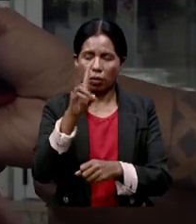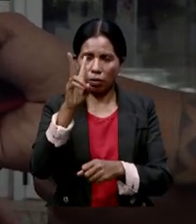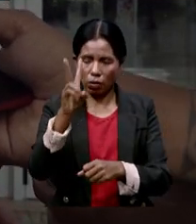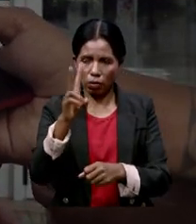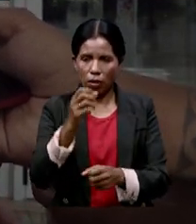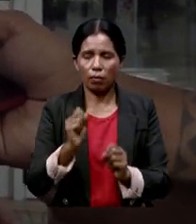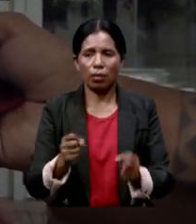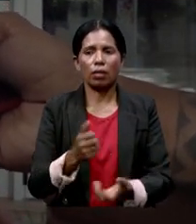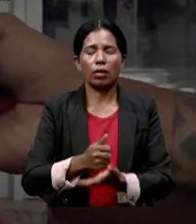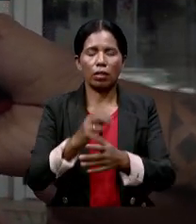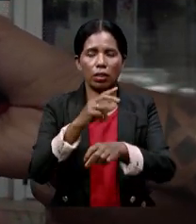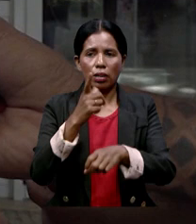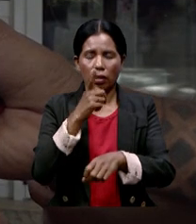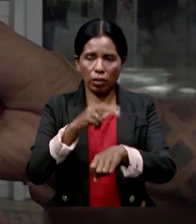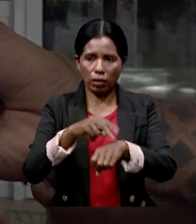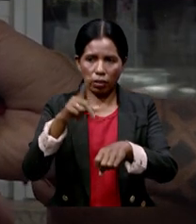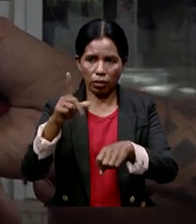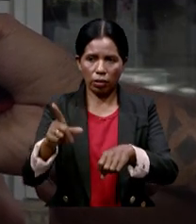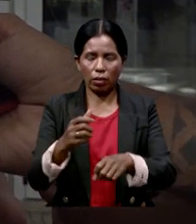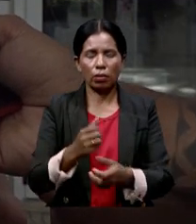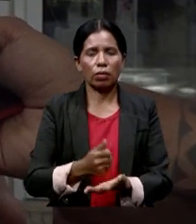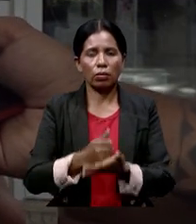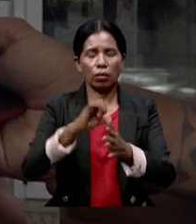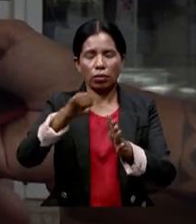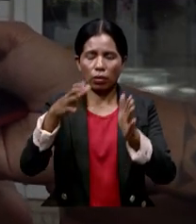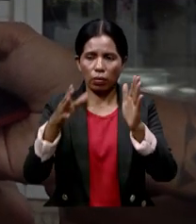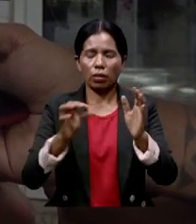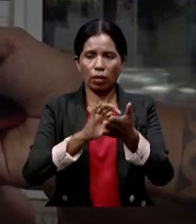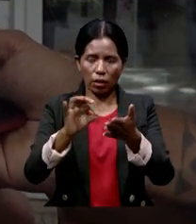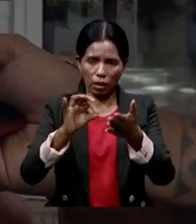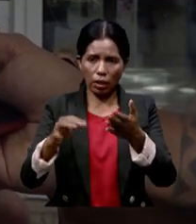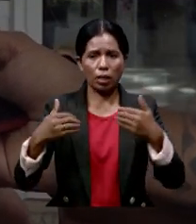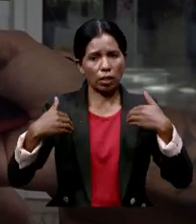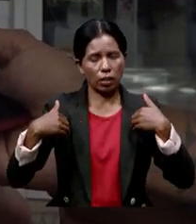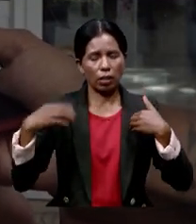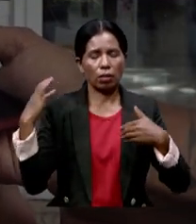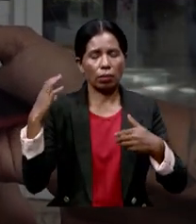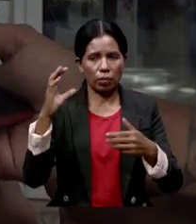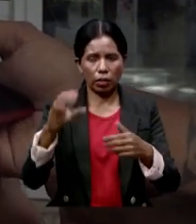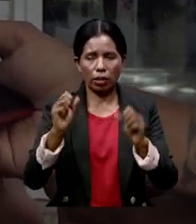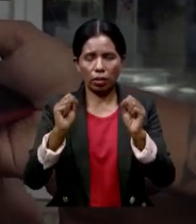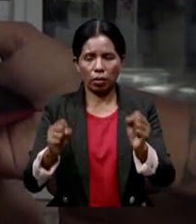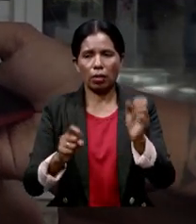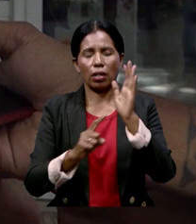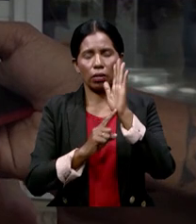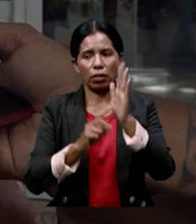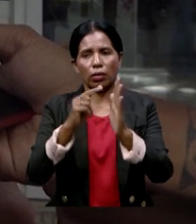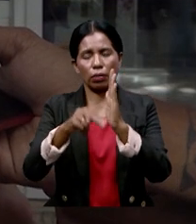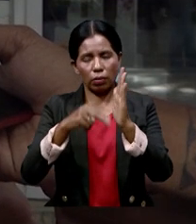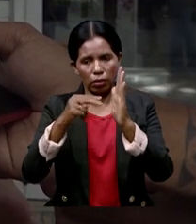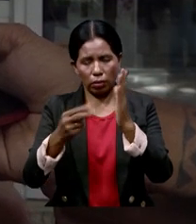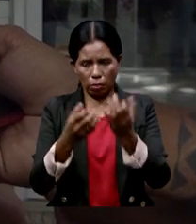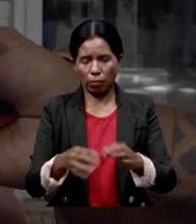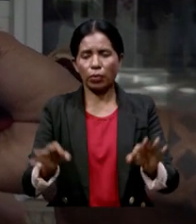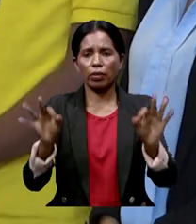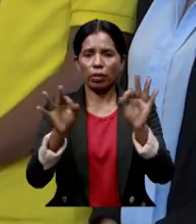as duas línguas nacionais, para que possa o jornalismo cada vez mais ser competente e levar também notícias, isso é muito importante,